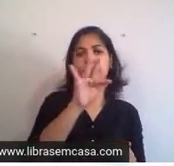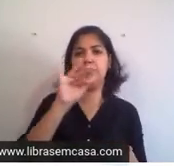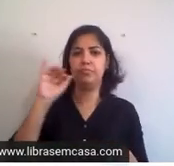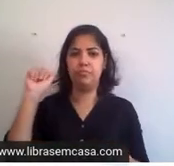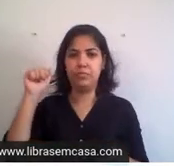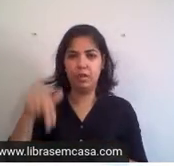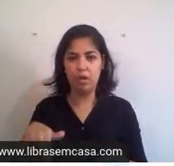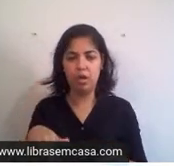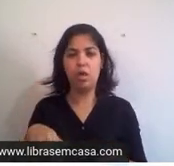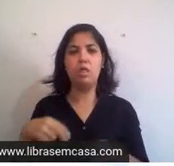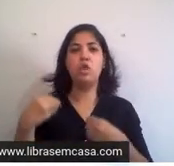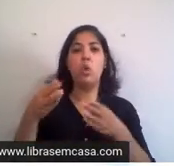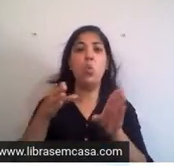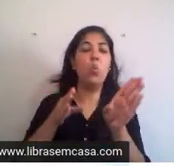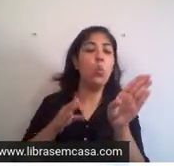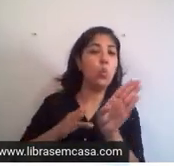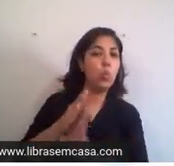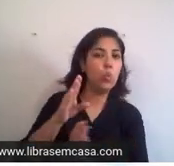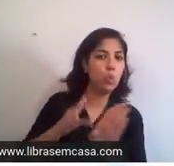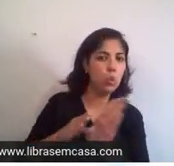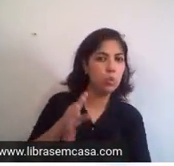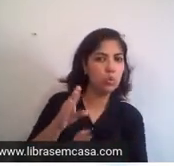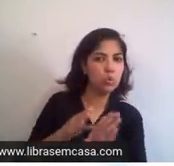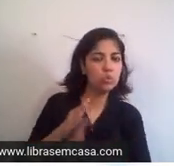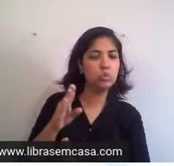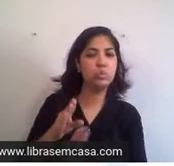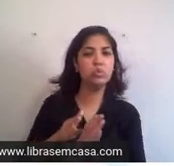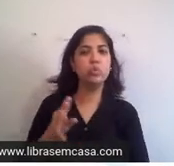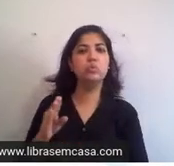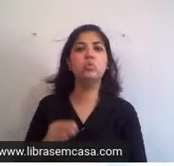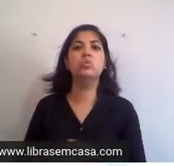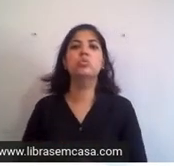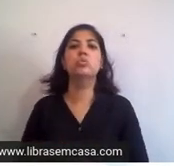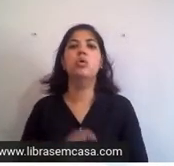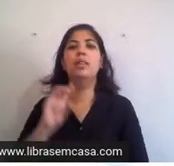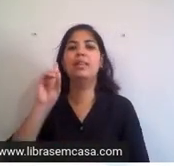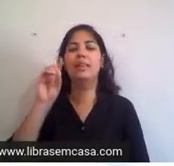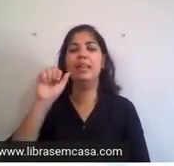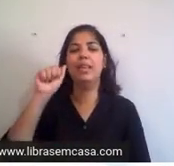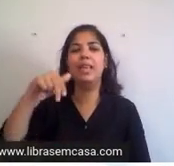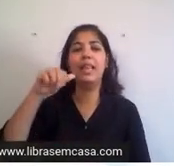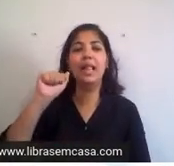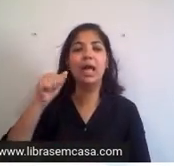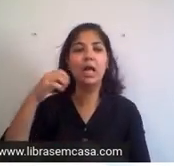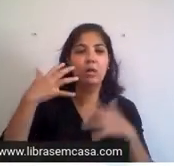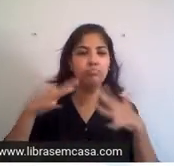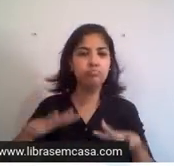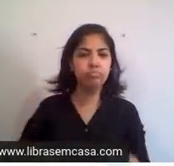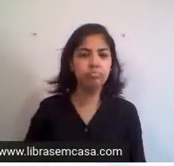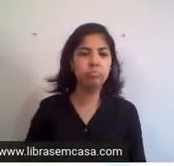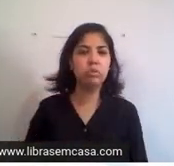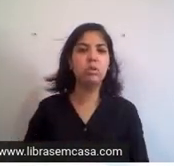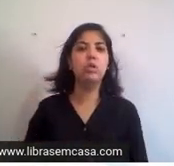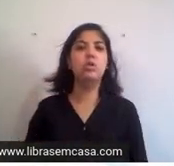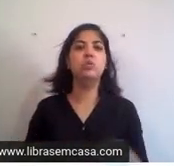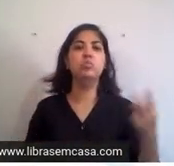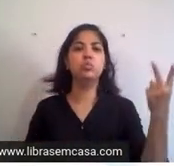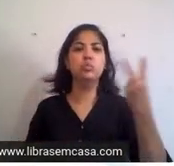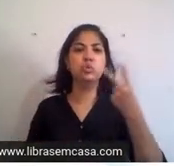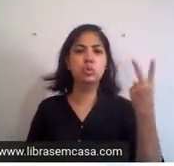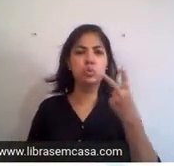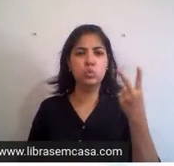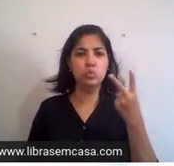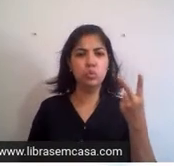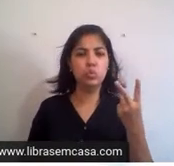um curso sobre o DAN, o Direito Humano à Alimentação, adequada, e ele, no segundo módulo do curso, que é sobre justamente